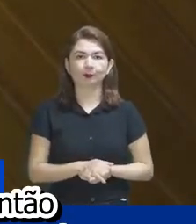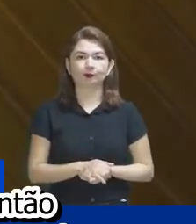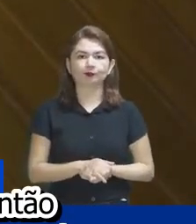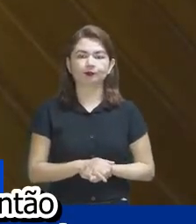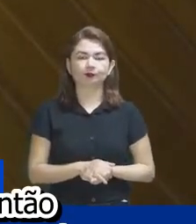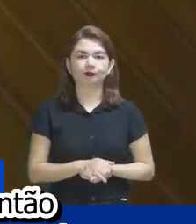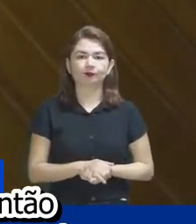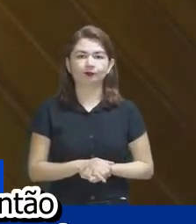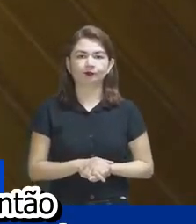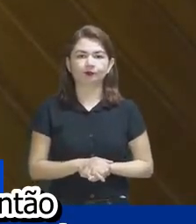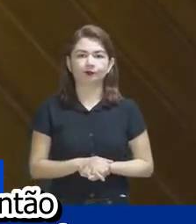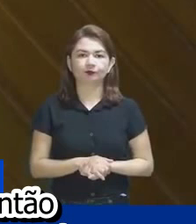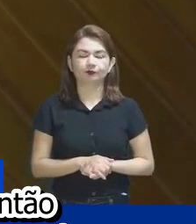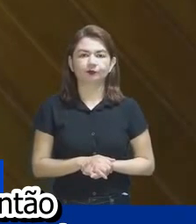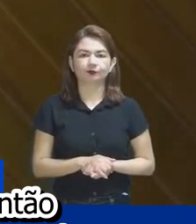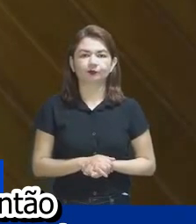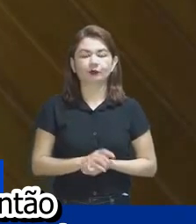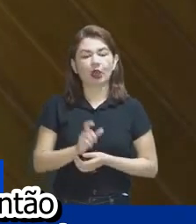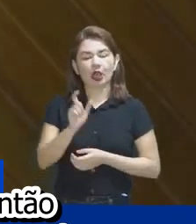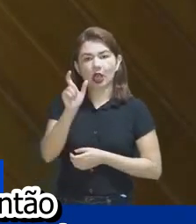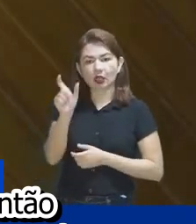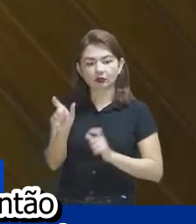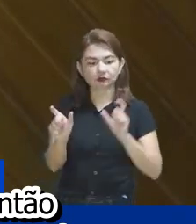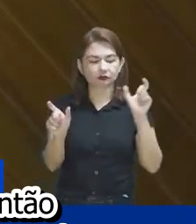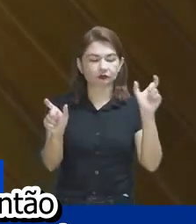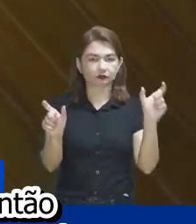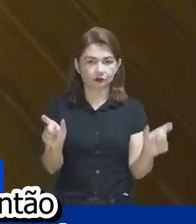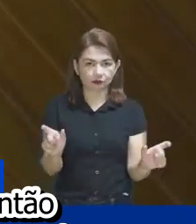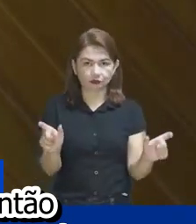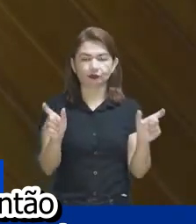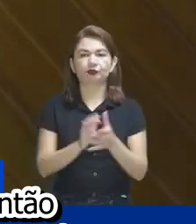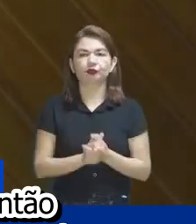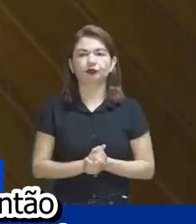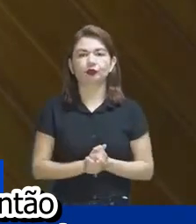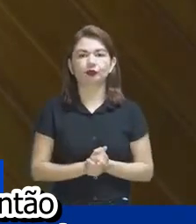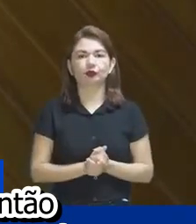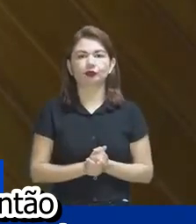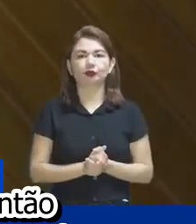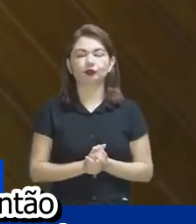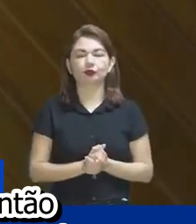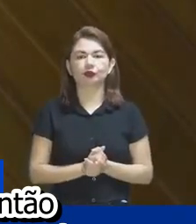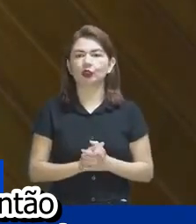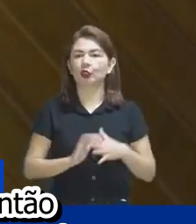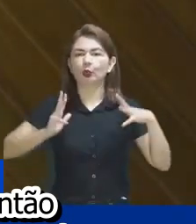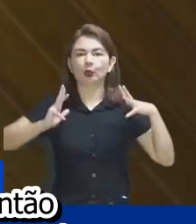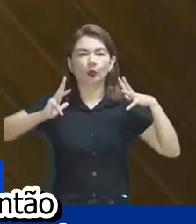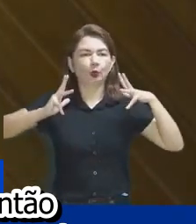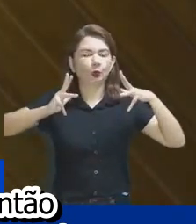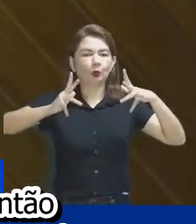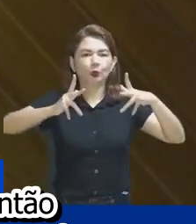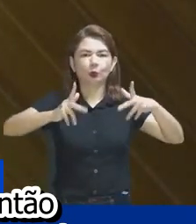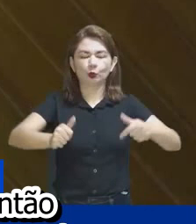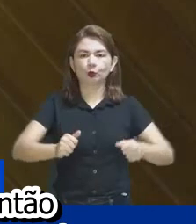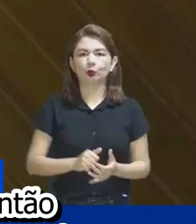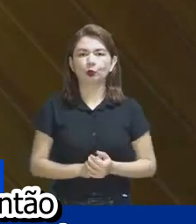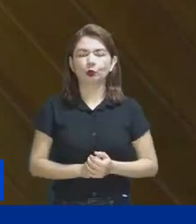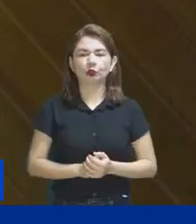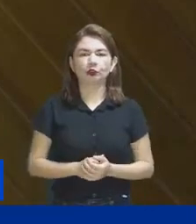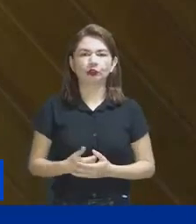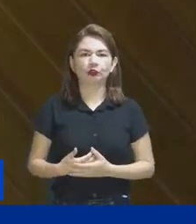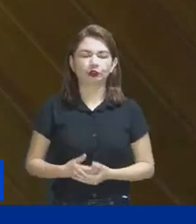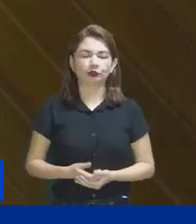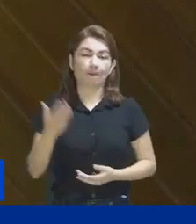o investigado e o representado João Diomedes, então, diante de toda essa constelação de provas